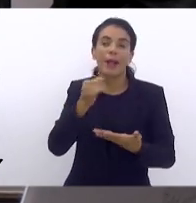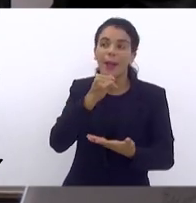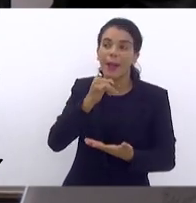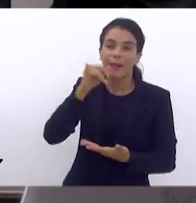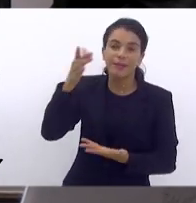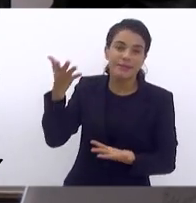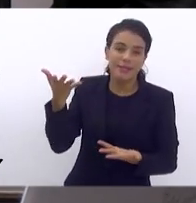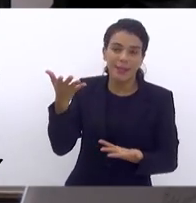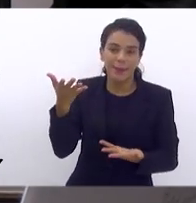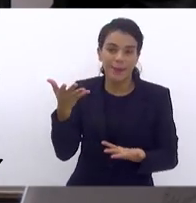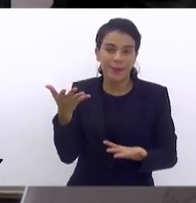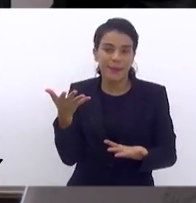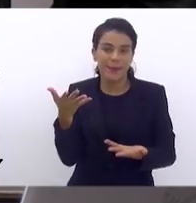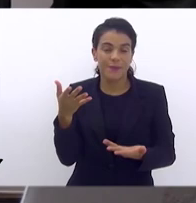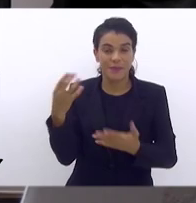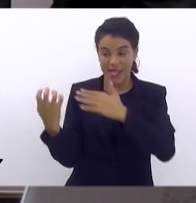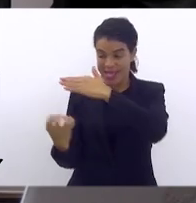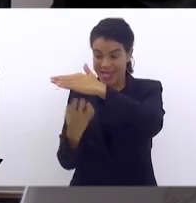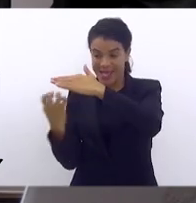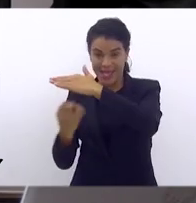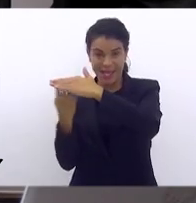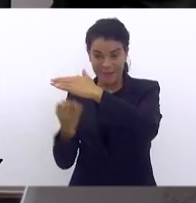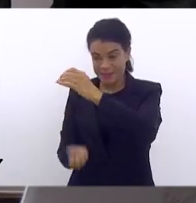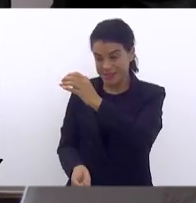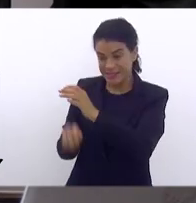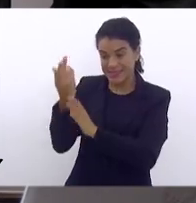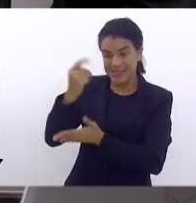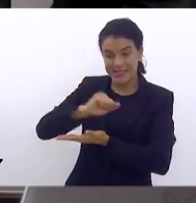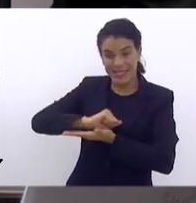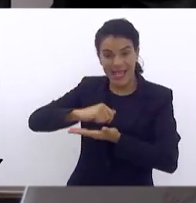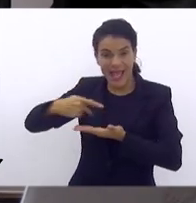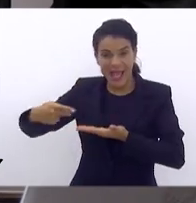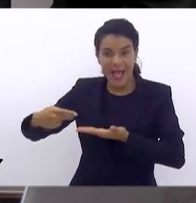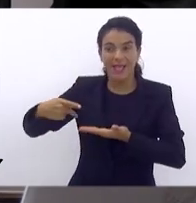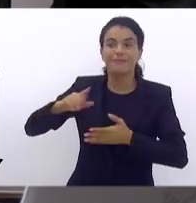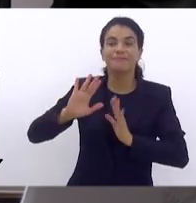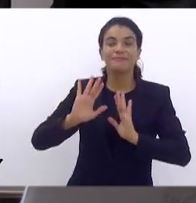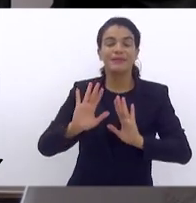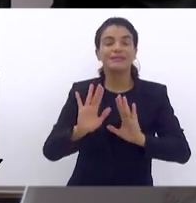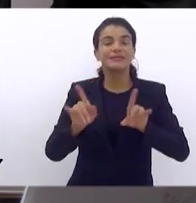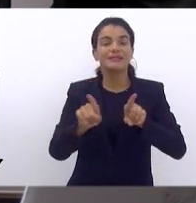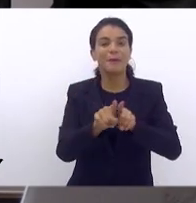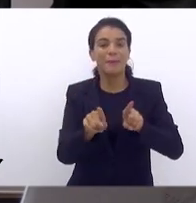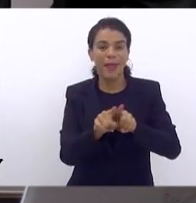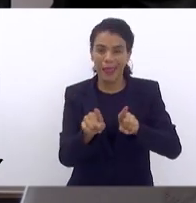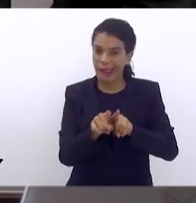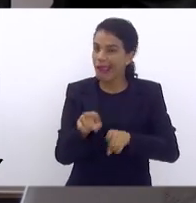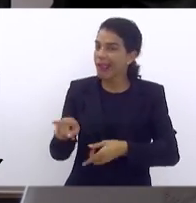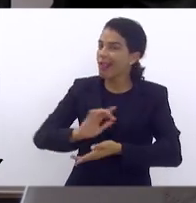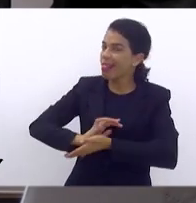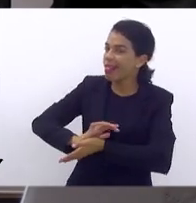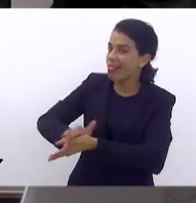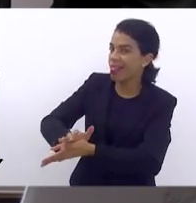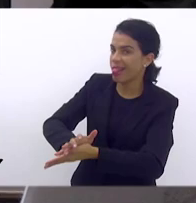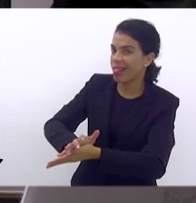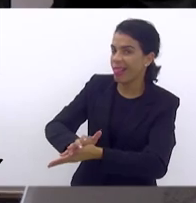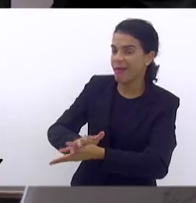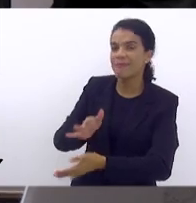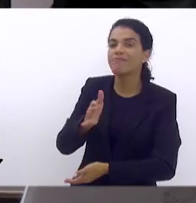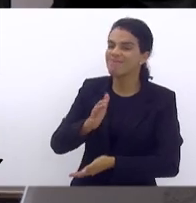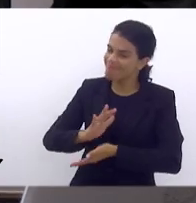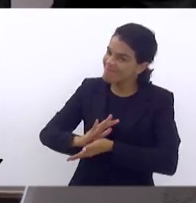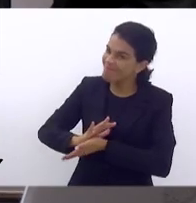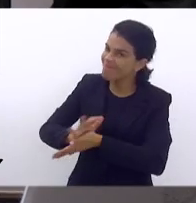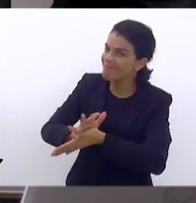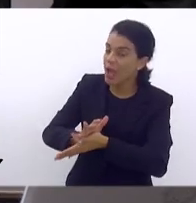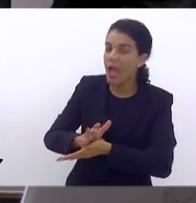pelas empresas que desenvolvem aplicativos como de uma forma discriminatória de uma